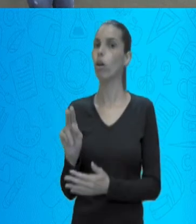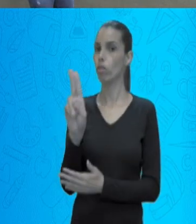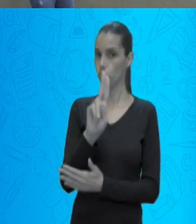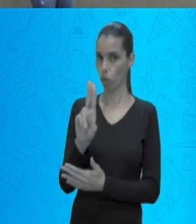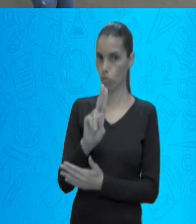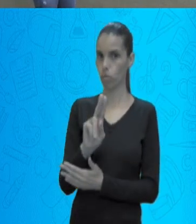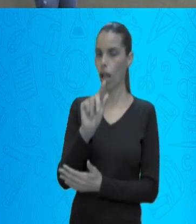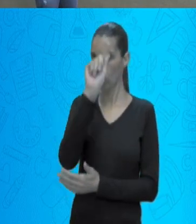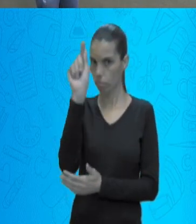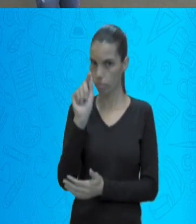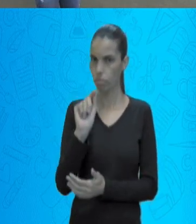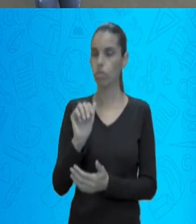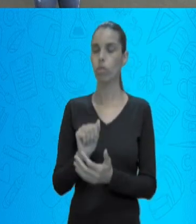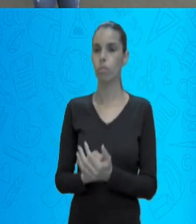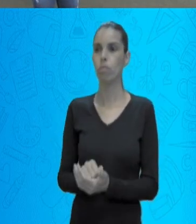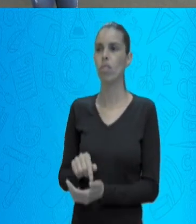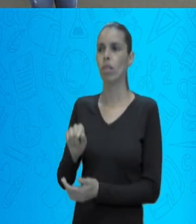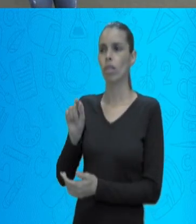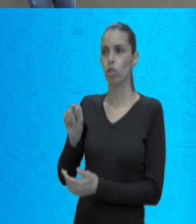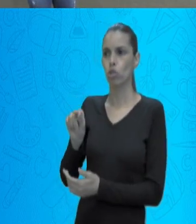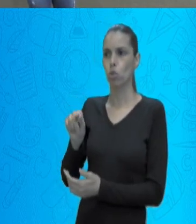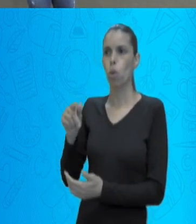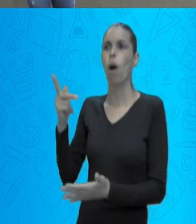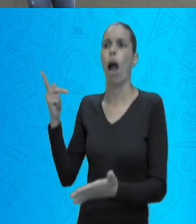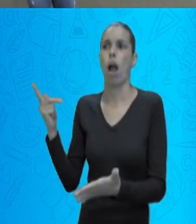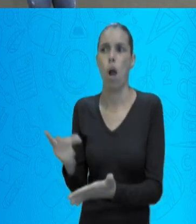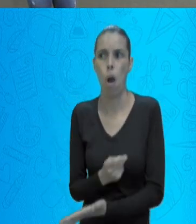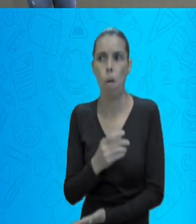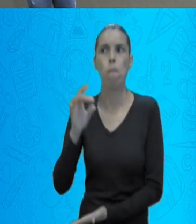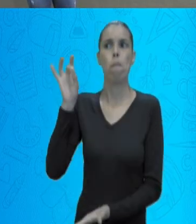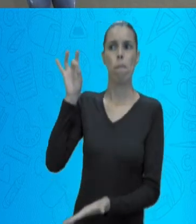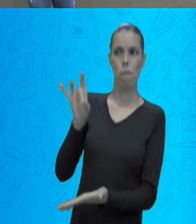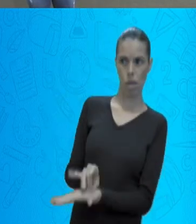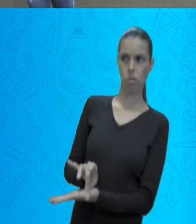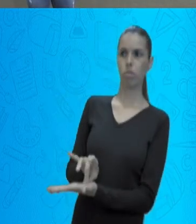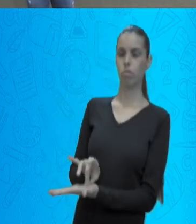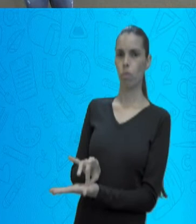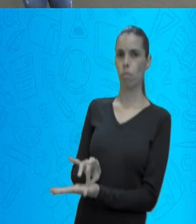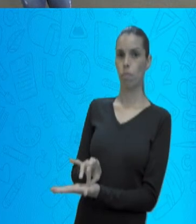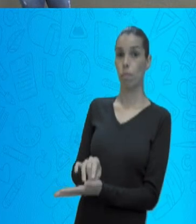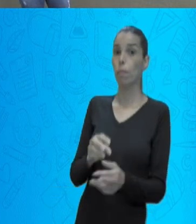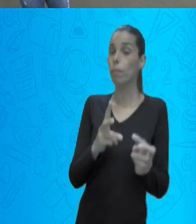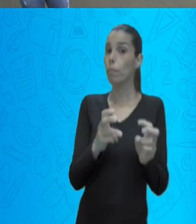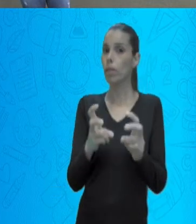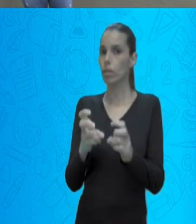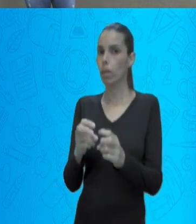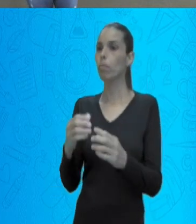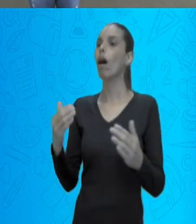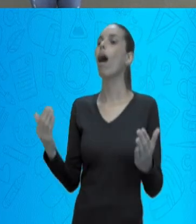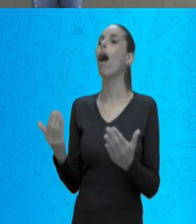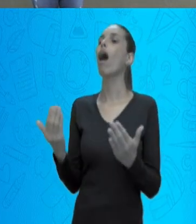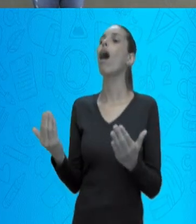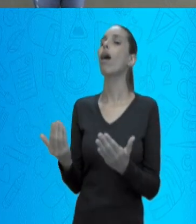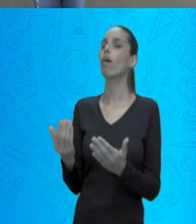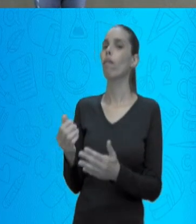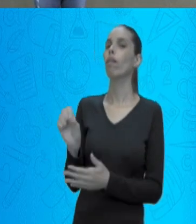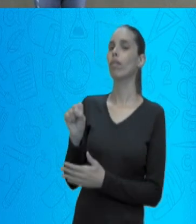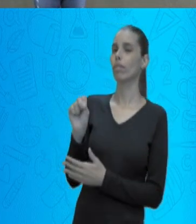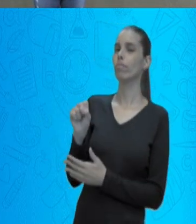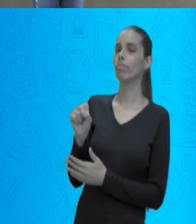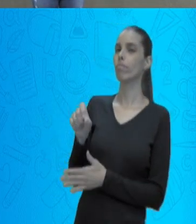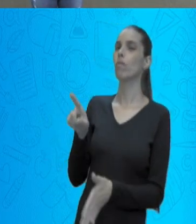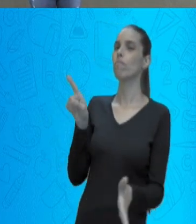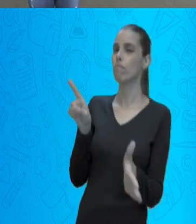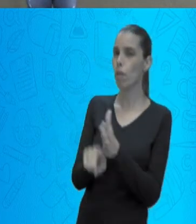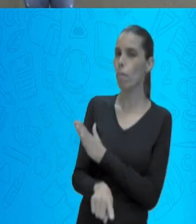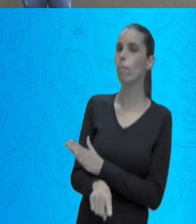interrogação. Isso aconteceu mesmo? Ah, agora sim eu estou fazendo uma pergunta, uma dúvida, eu não